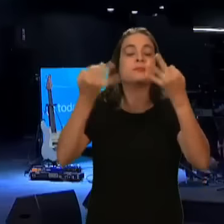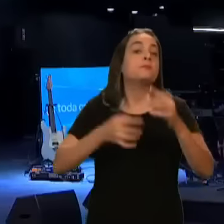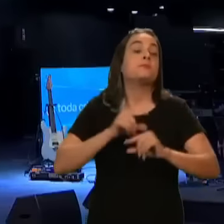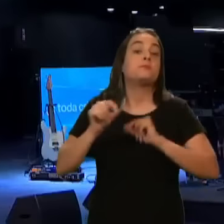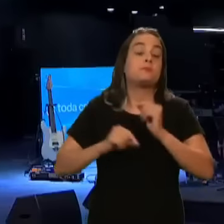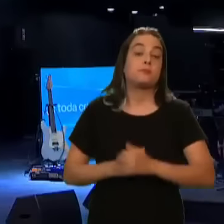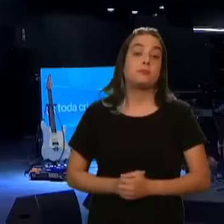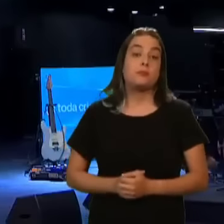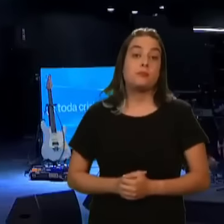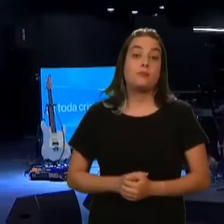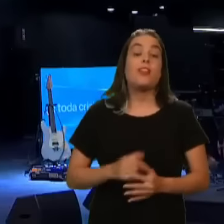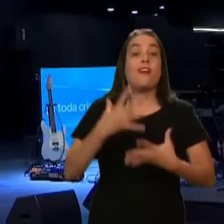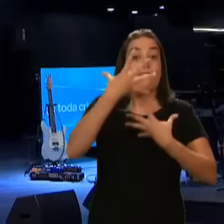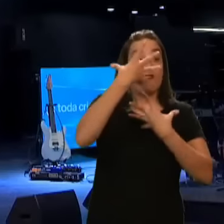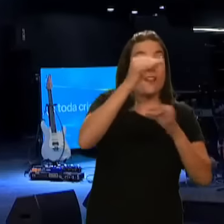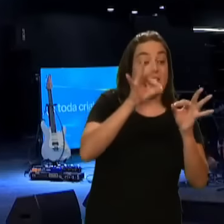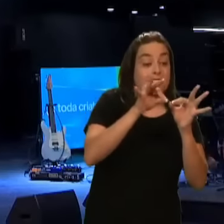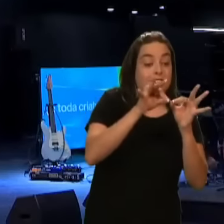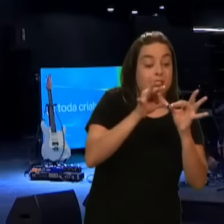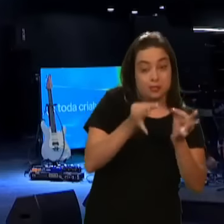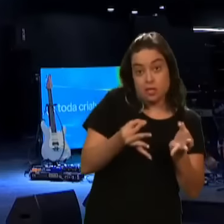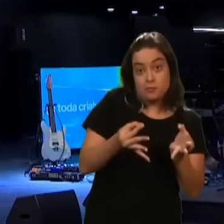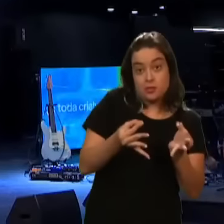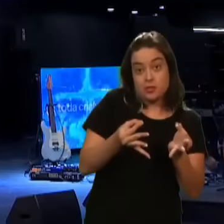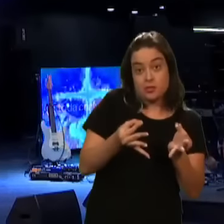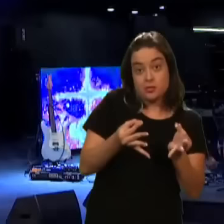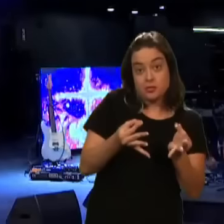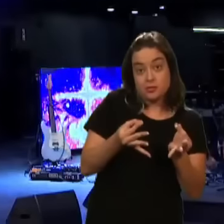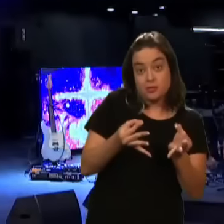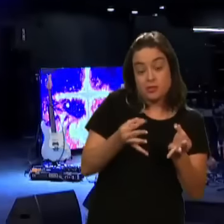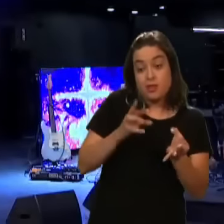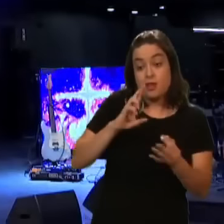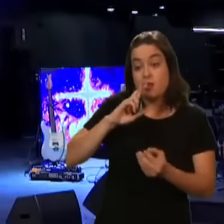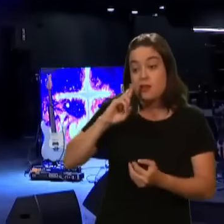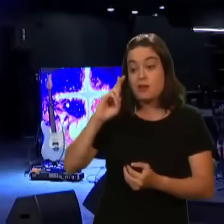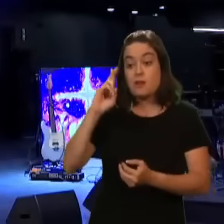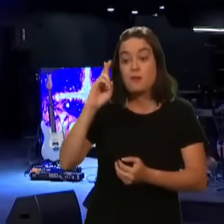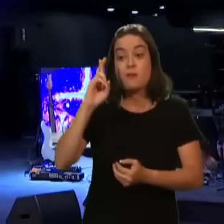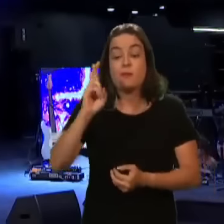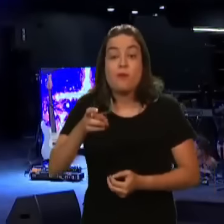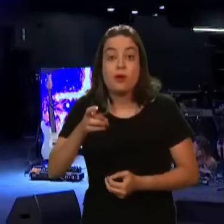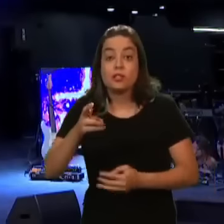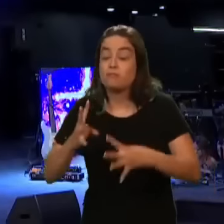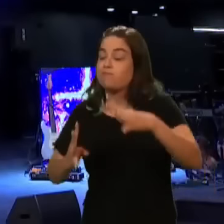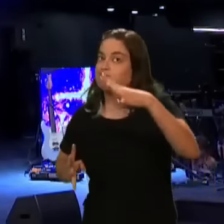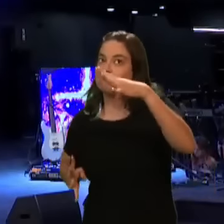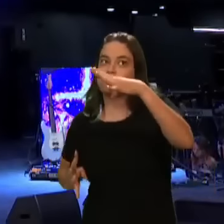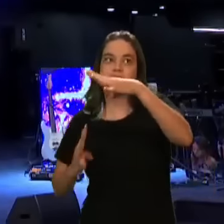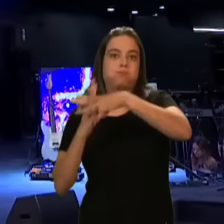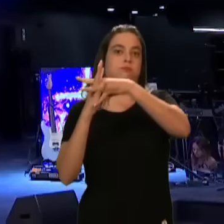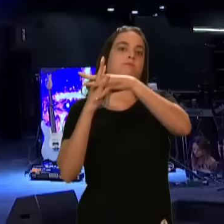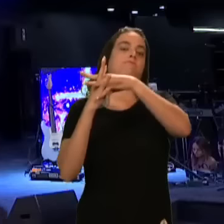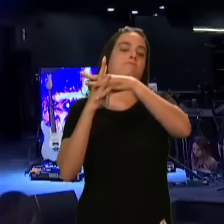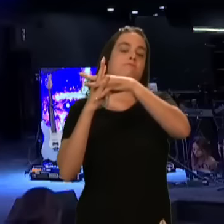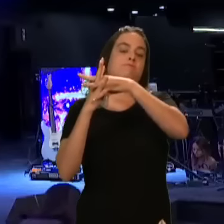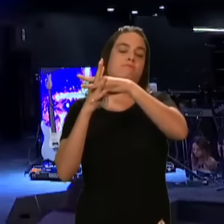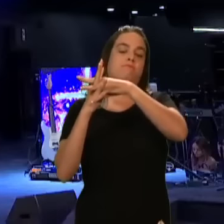simples, resultados extraordinários. Fé simples,